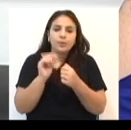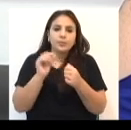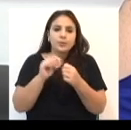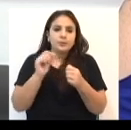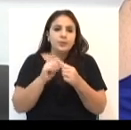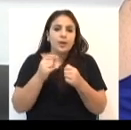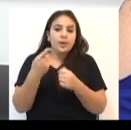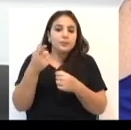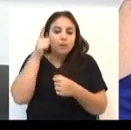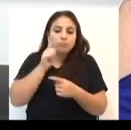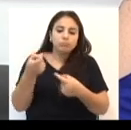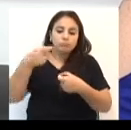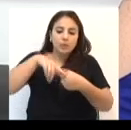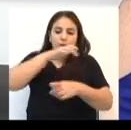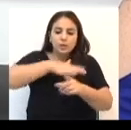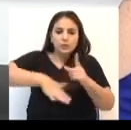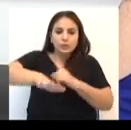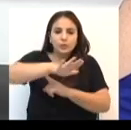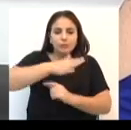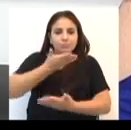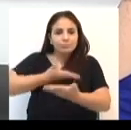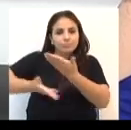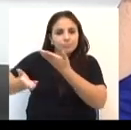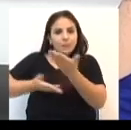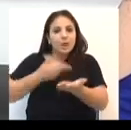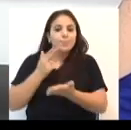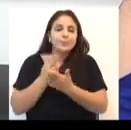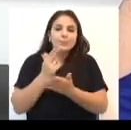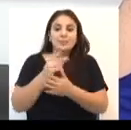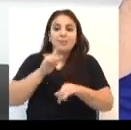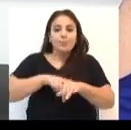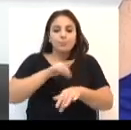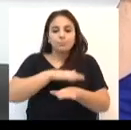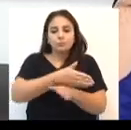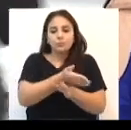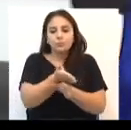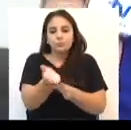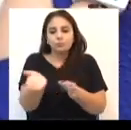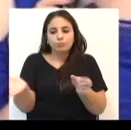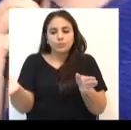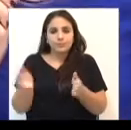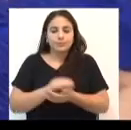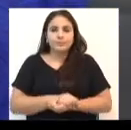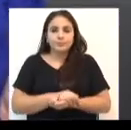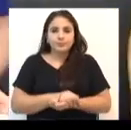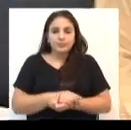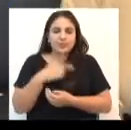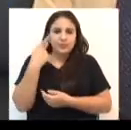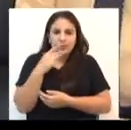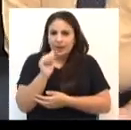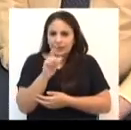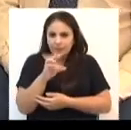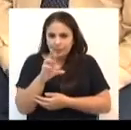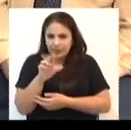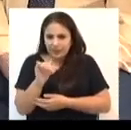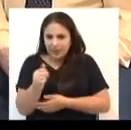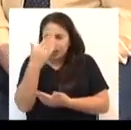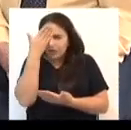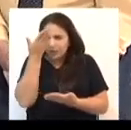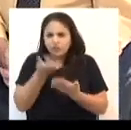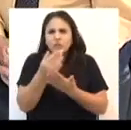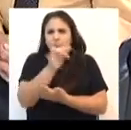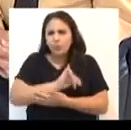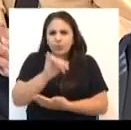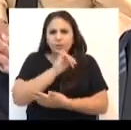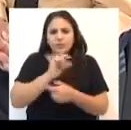vai fazer esta ressocialização, essa permanência mais longa. Vereadora Alberi Grando, o senhor acredita que é importante